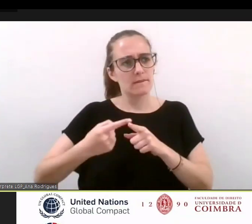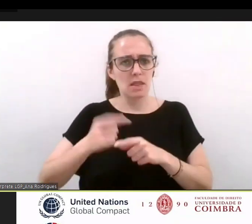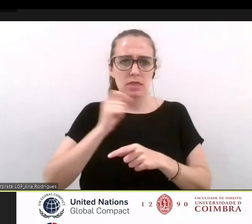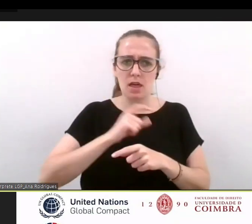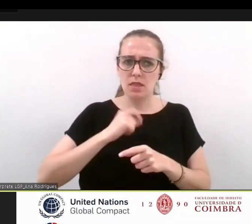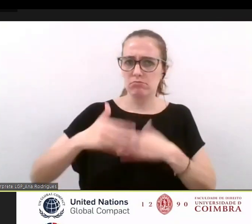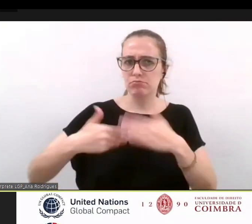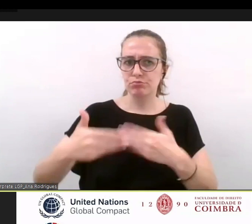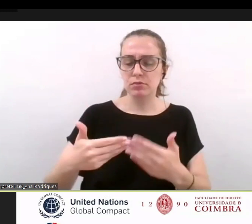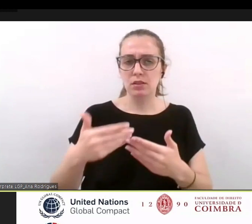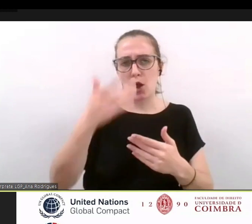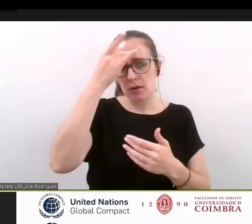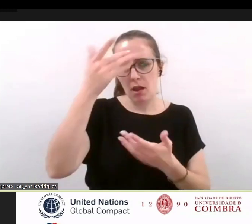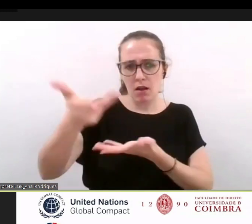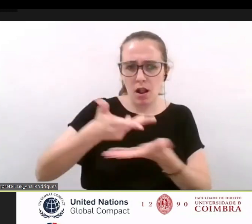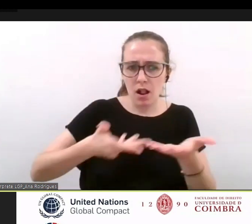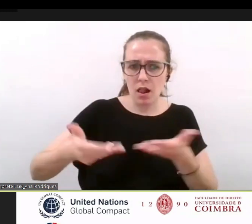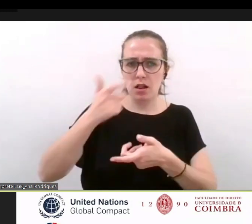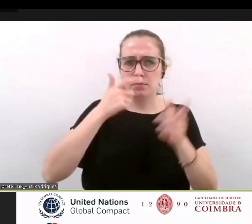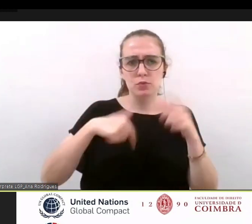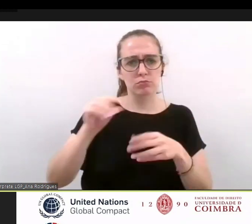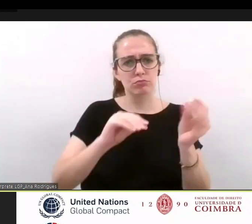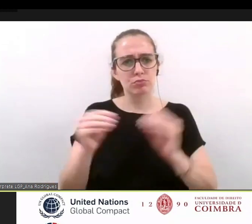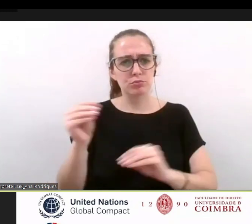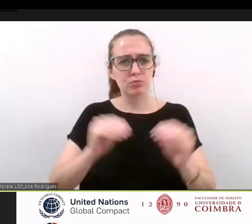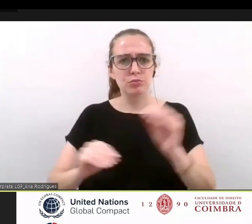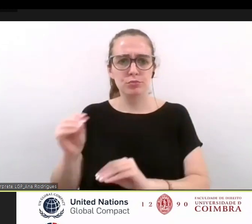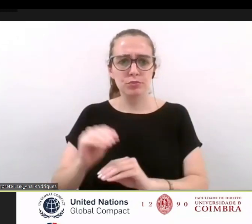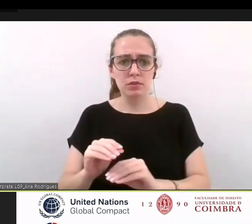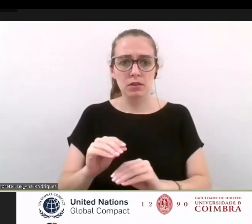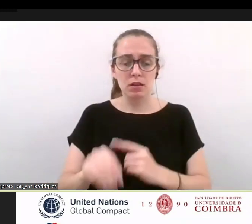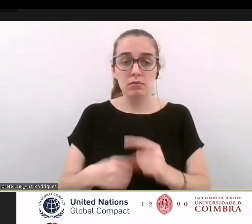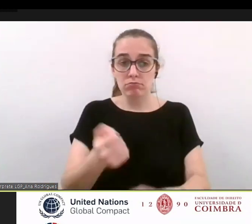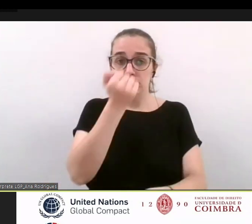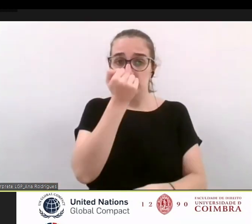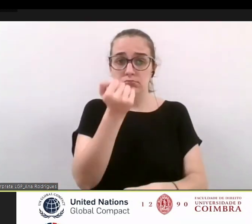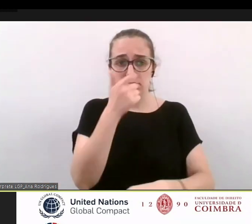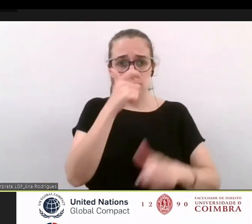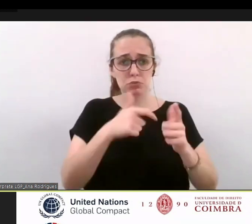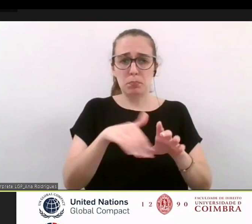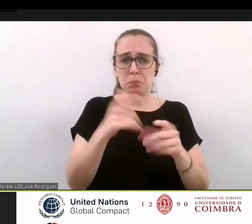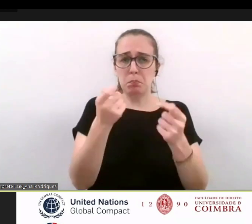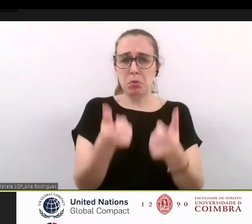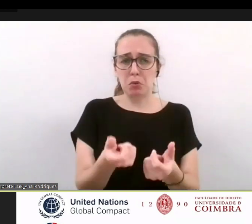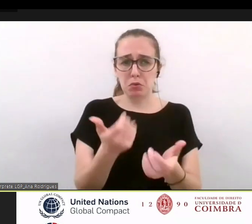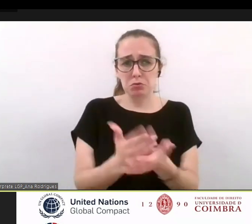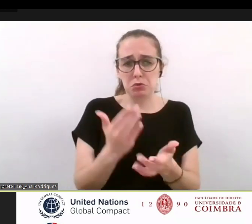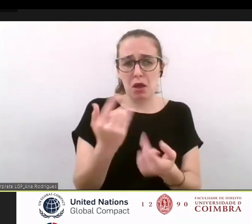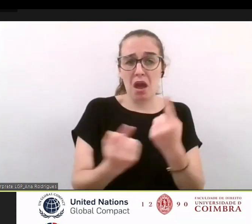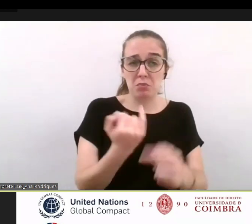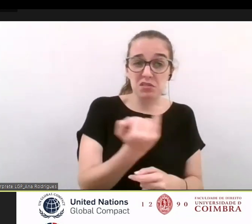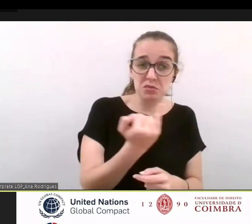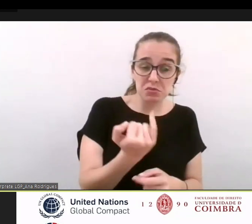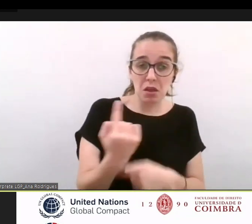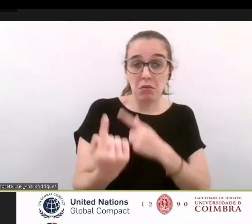de ter a opinião e o maior envolvimento dos cidadãos. Muitas vezes não há grande participação. A participação é de entidades associativas,